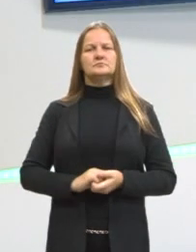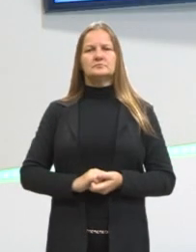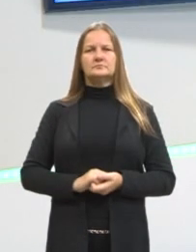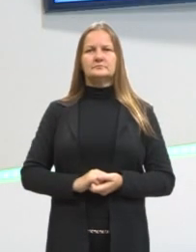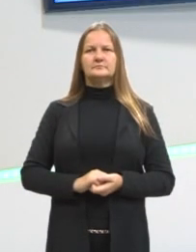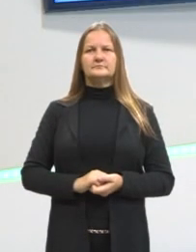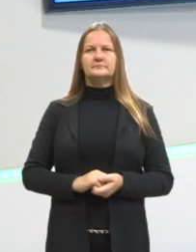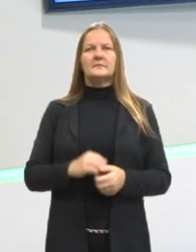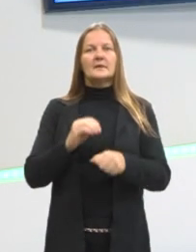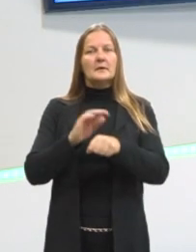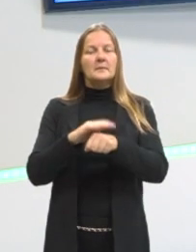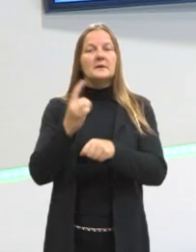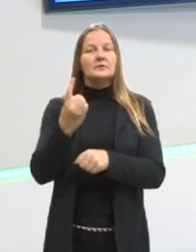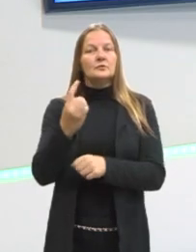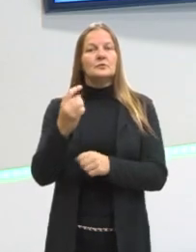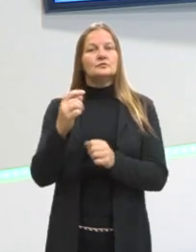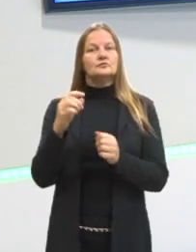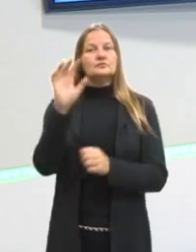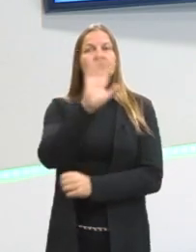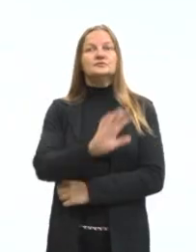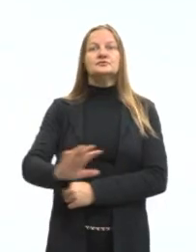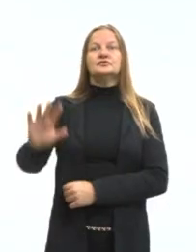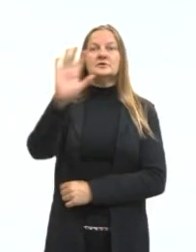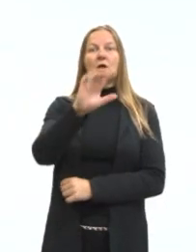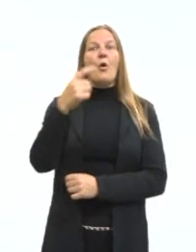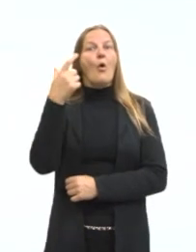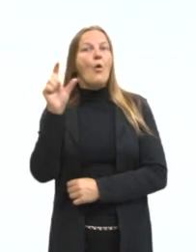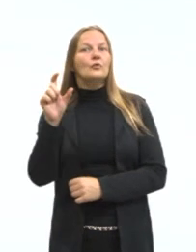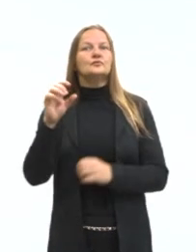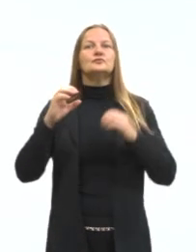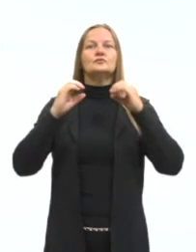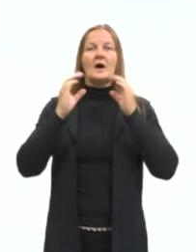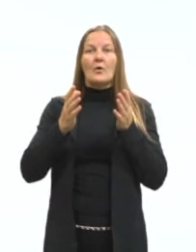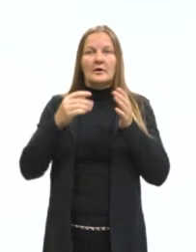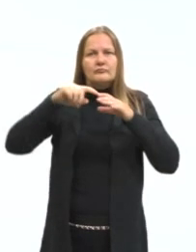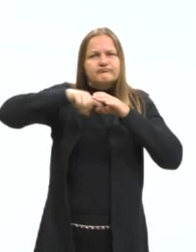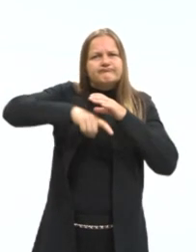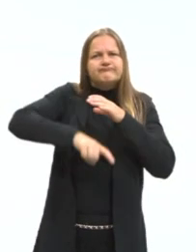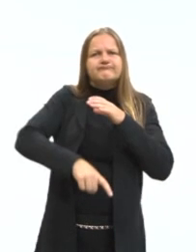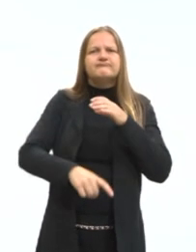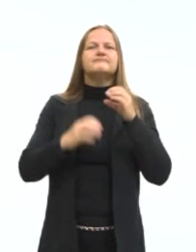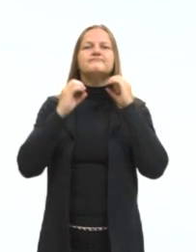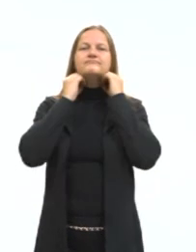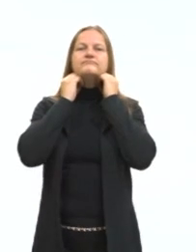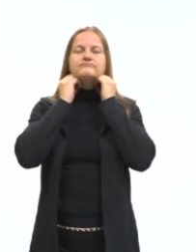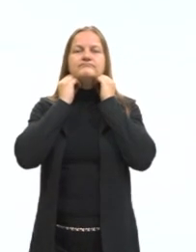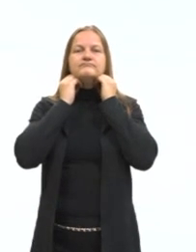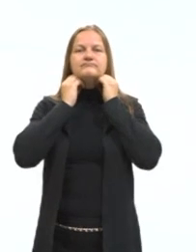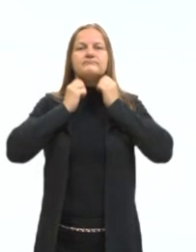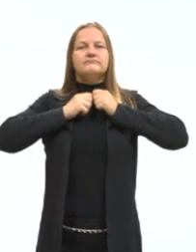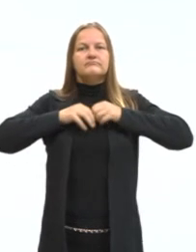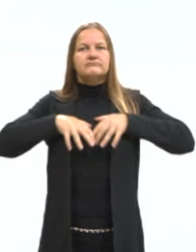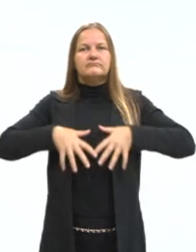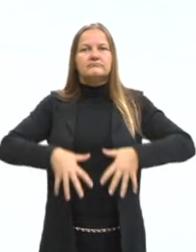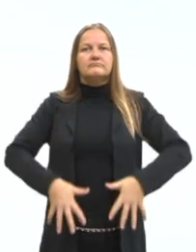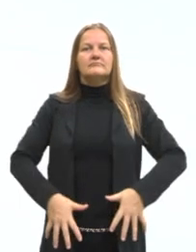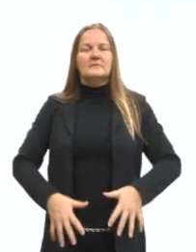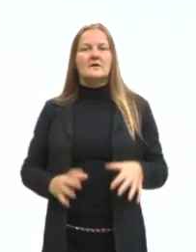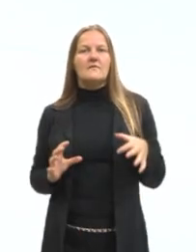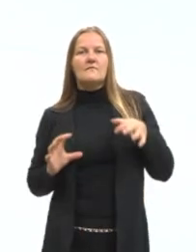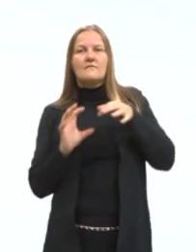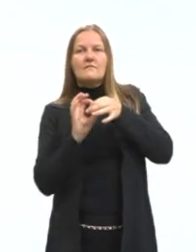bom então mais um apanhado Geral de outro sistema que é o endócrino que como eu disse tá bem relacionado ao sistema